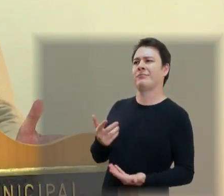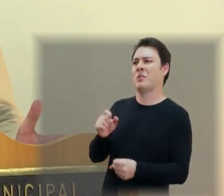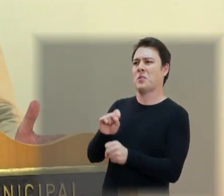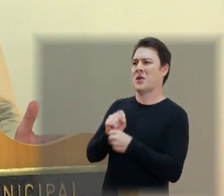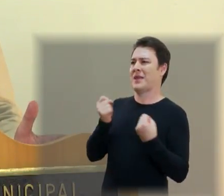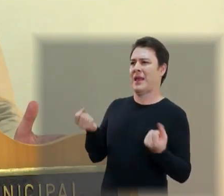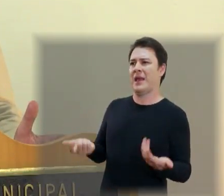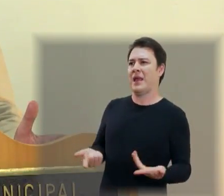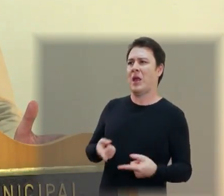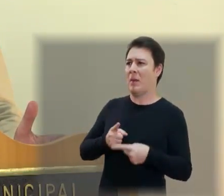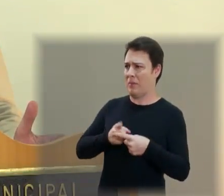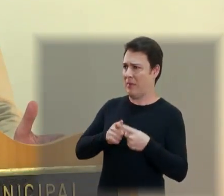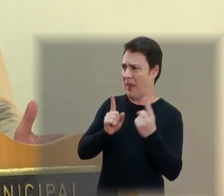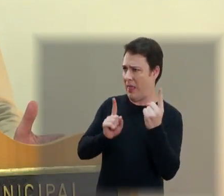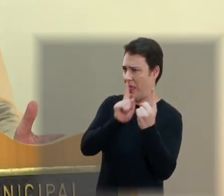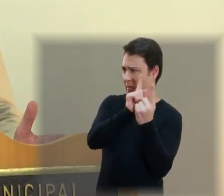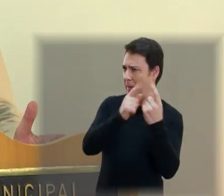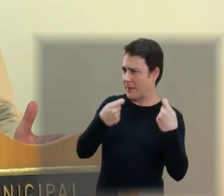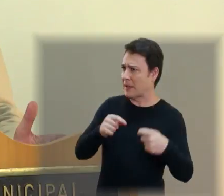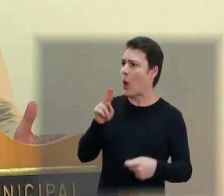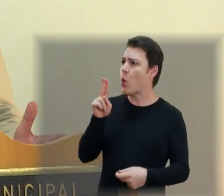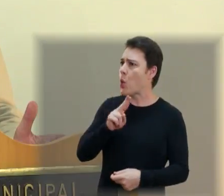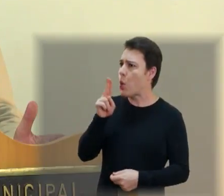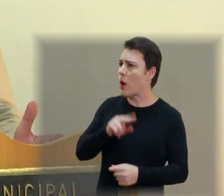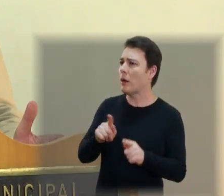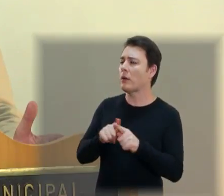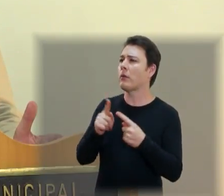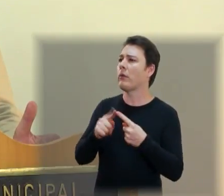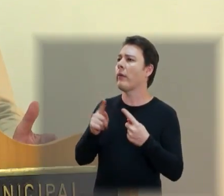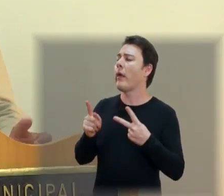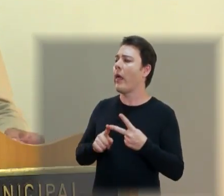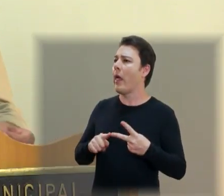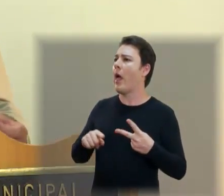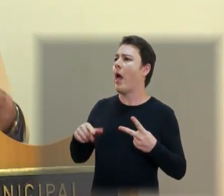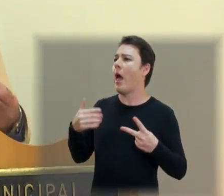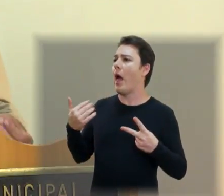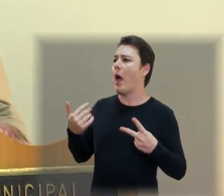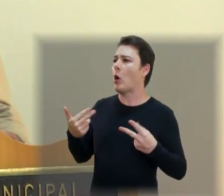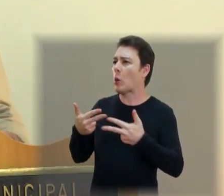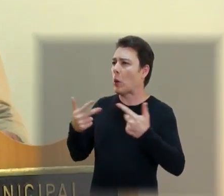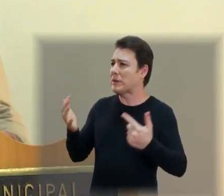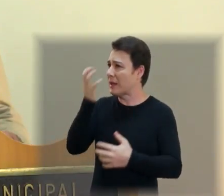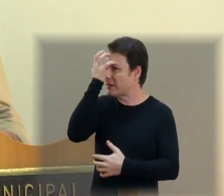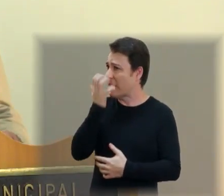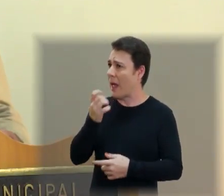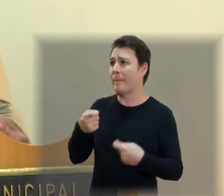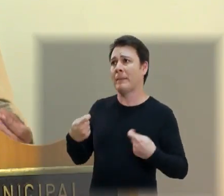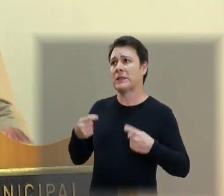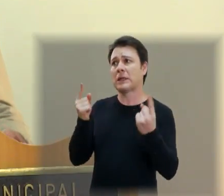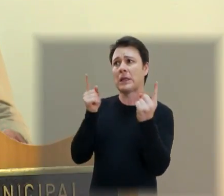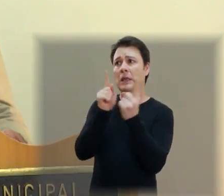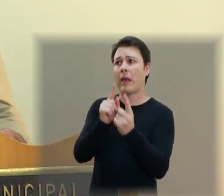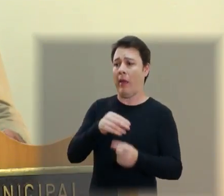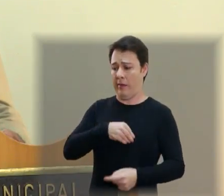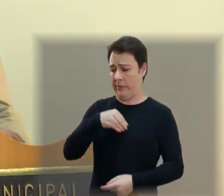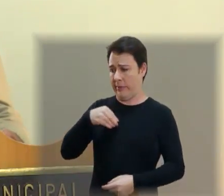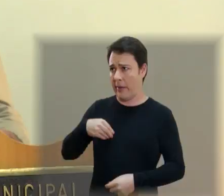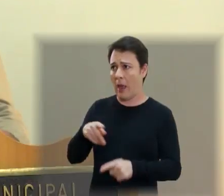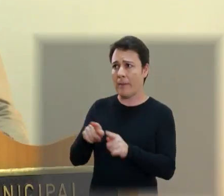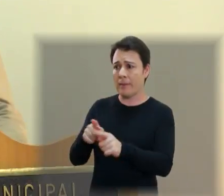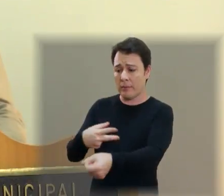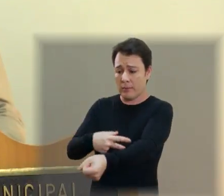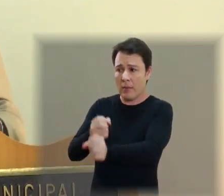entendeu? Atendimentos emergenciais de alta complexidade, são casos realmente necessários de ser atendidos, exames